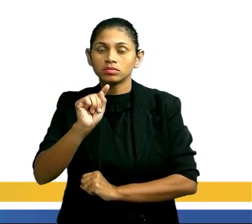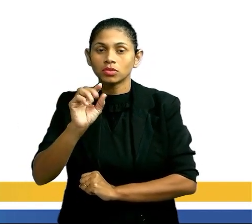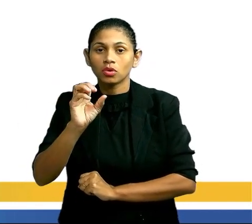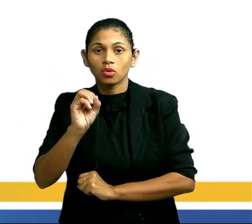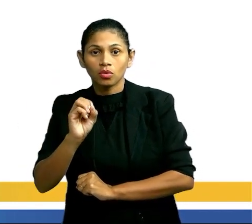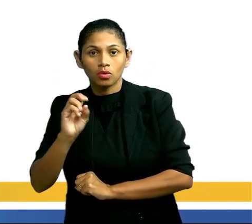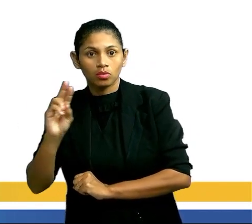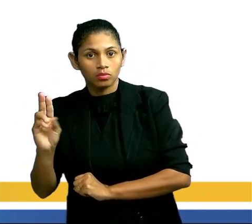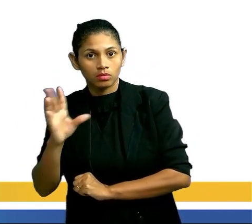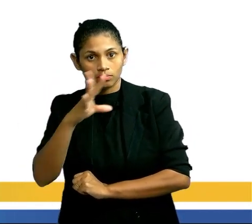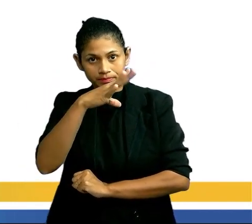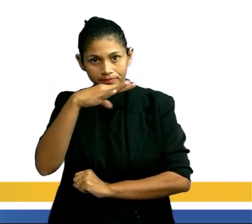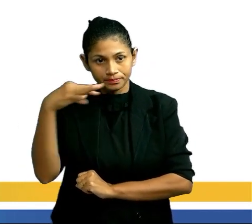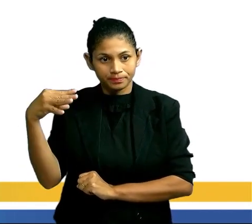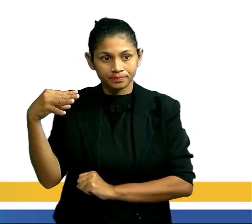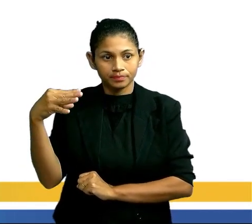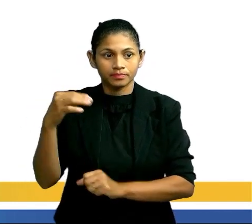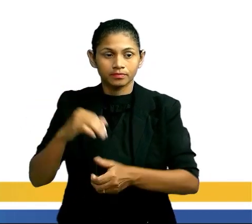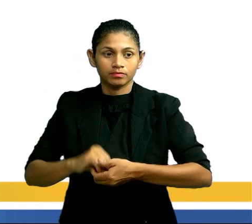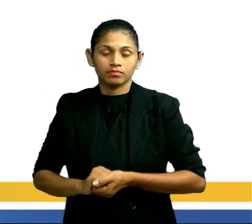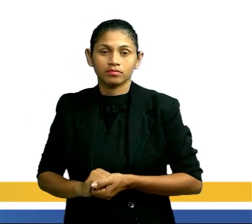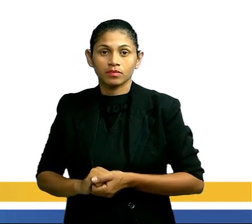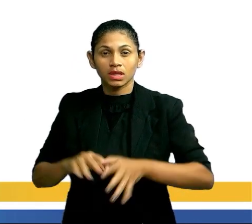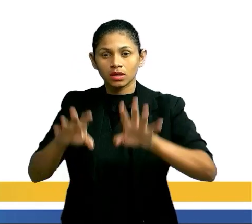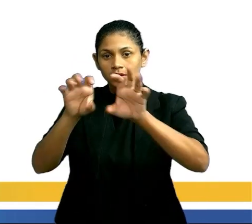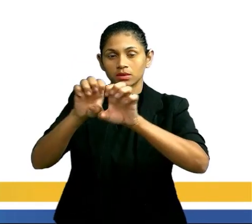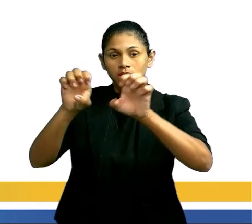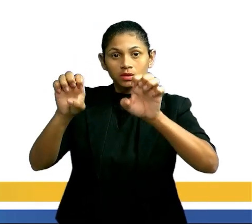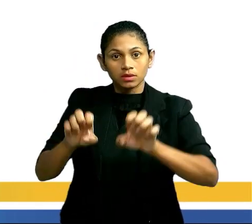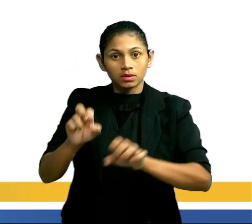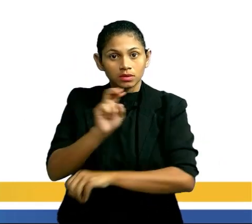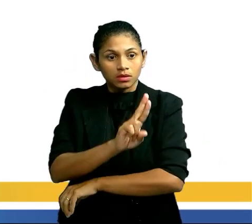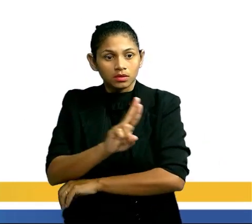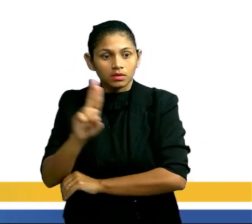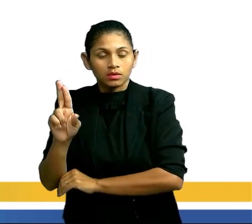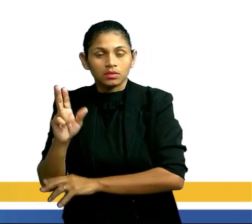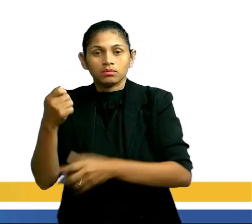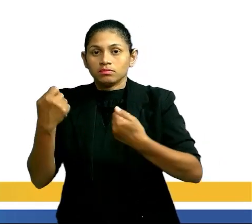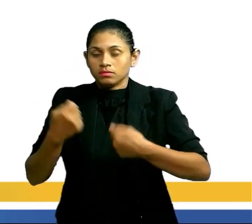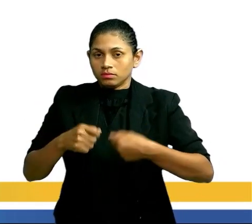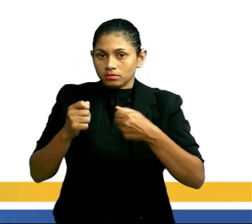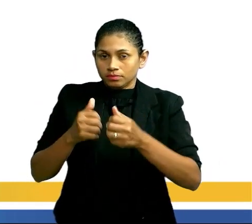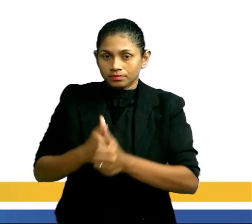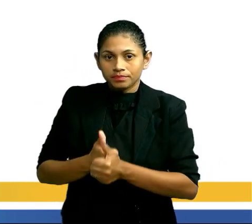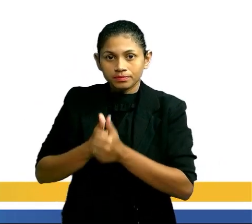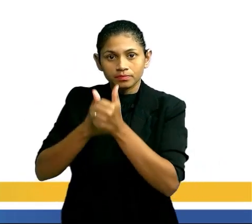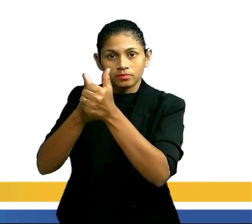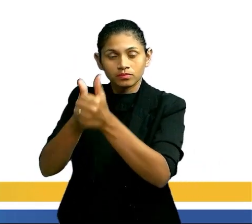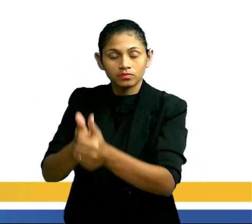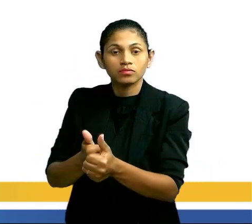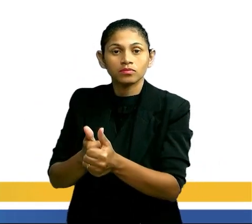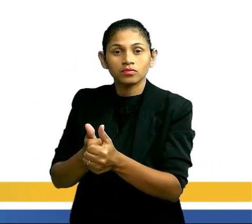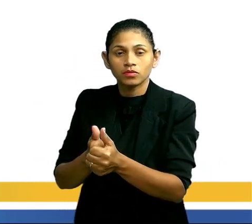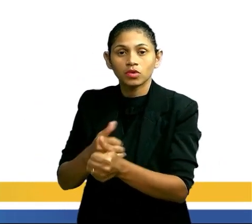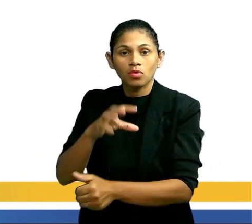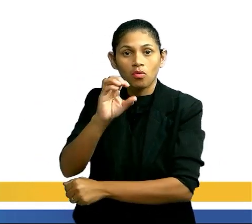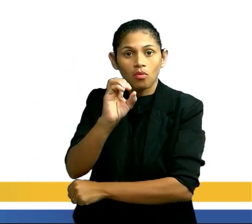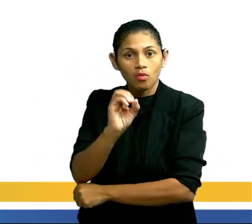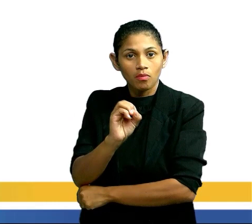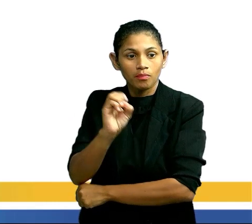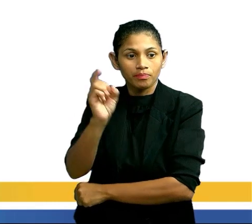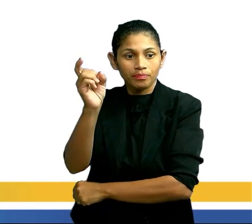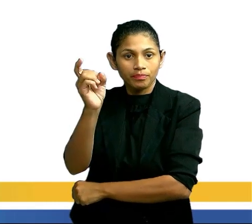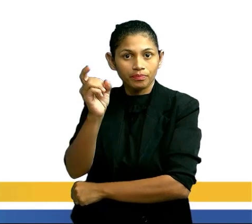tela. A nomenclatura de um éter, ela vai precisar acompanhar o sufixo oxi. Então eu vou